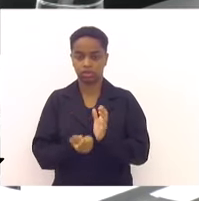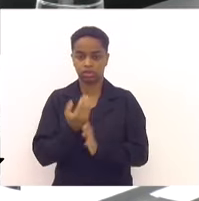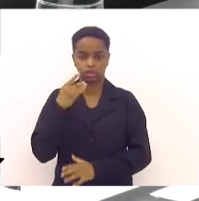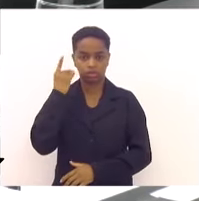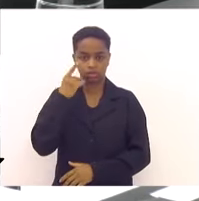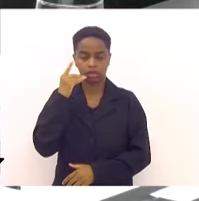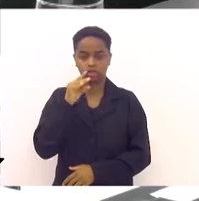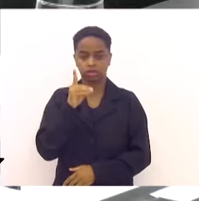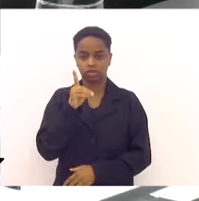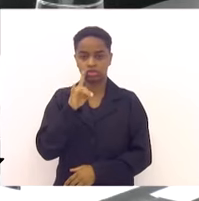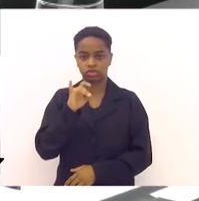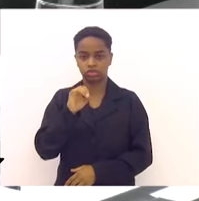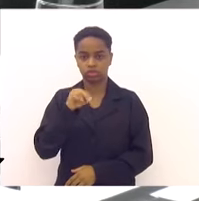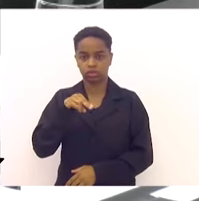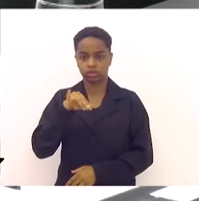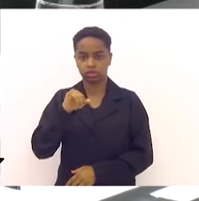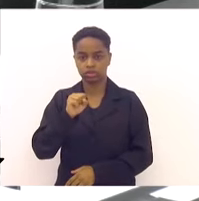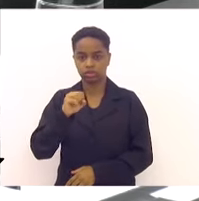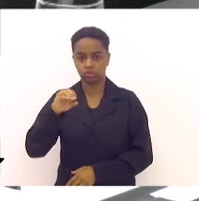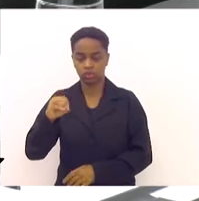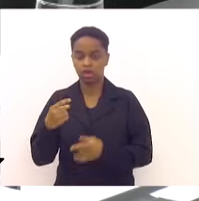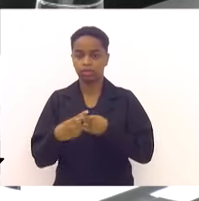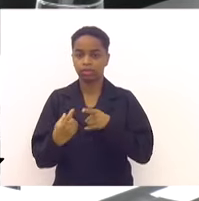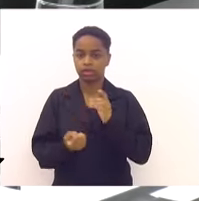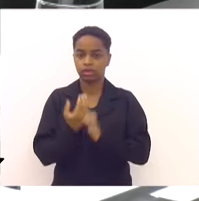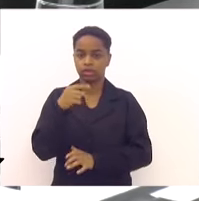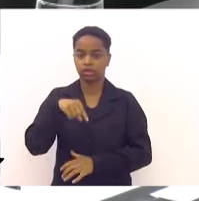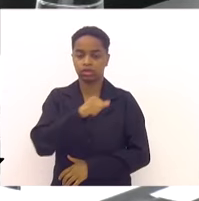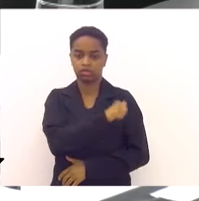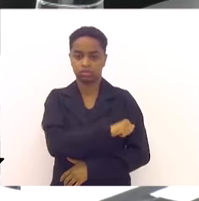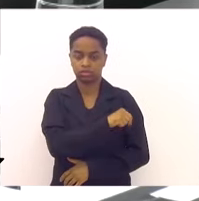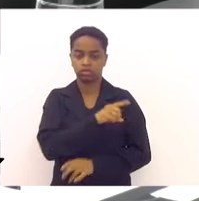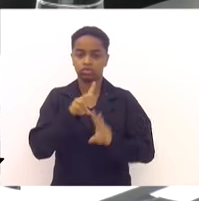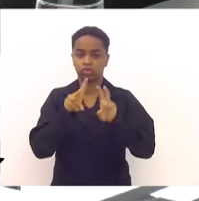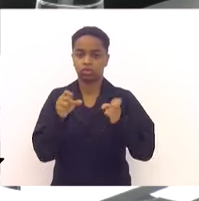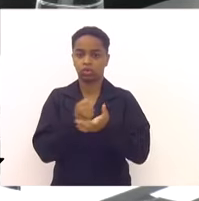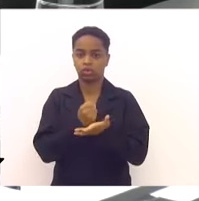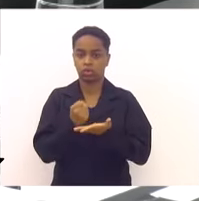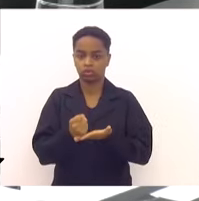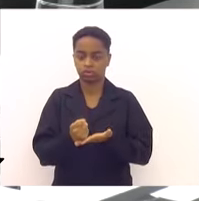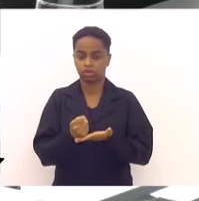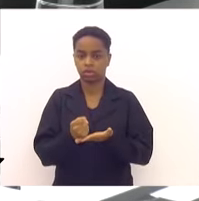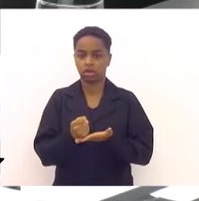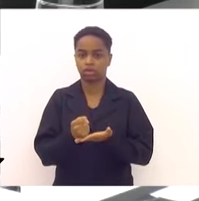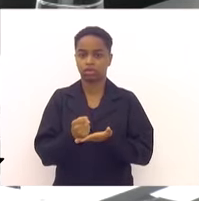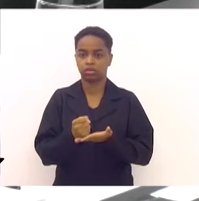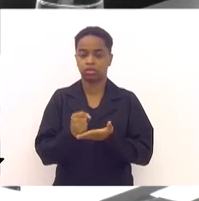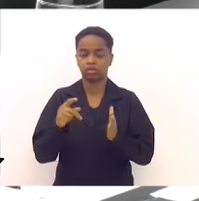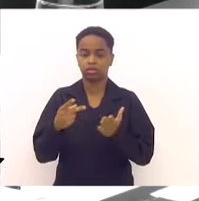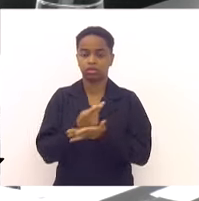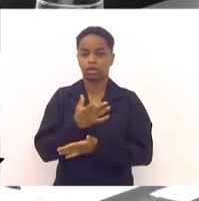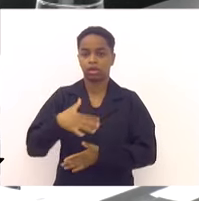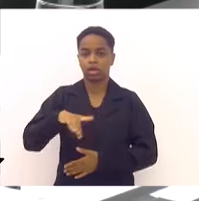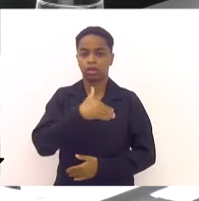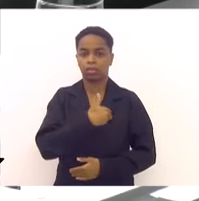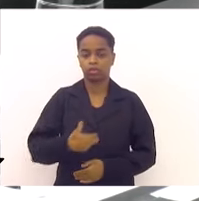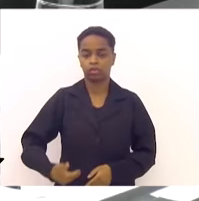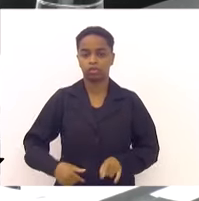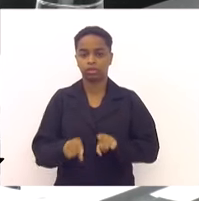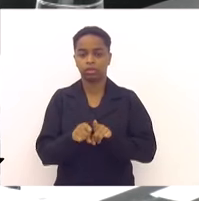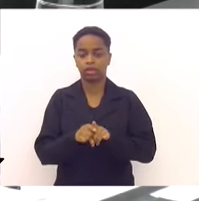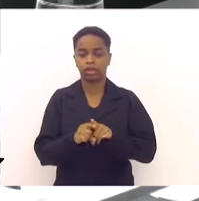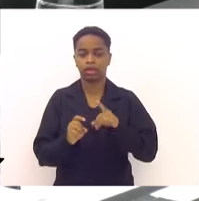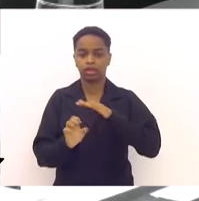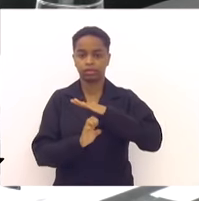Dionísio Lins, que dispõe no âmbito do Estado do Rio de Janeiro sobre os contratos celebrados entre os entes públicos e as empresas de